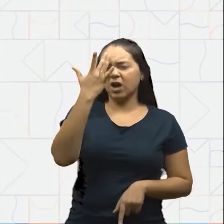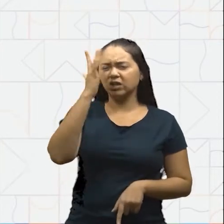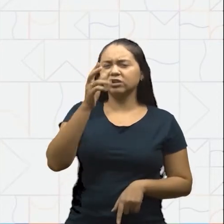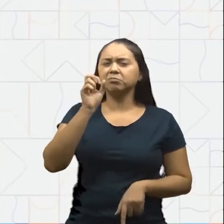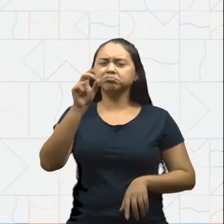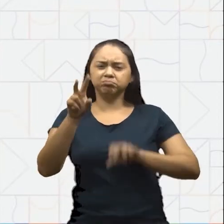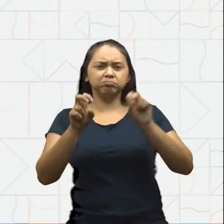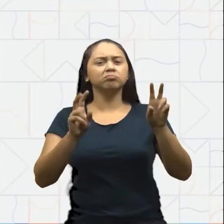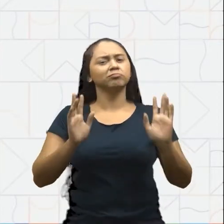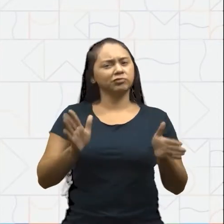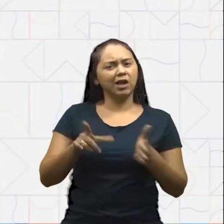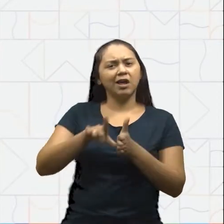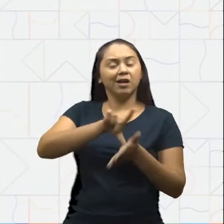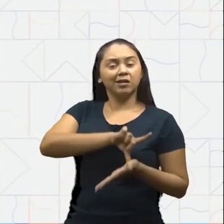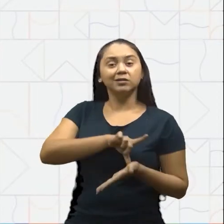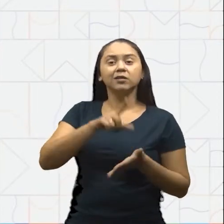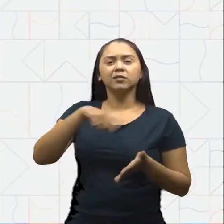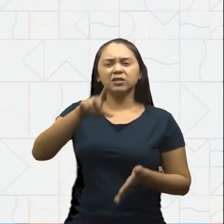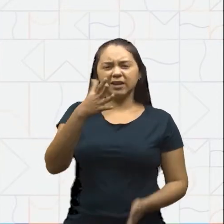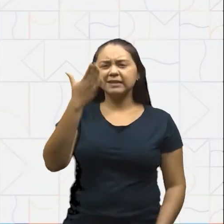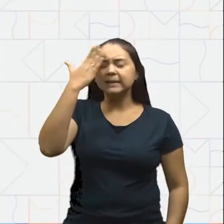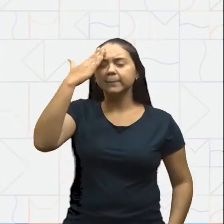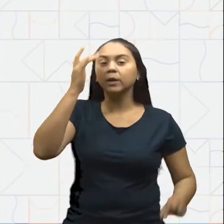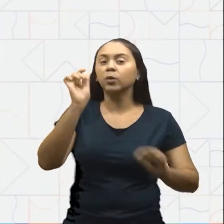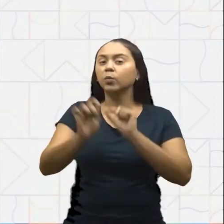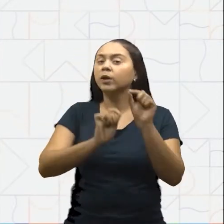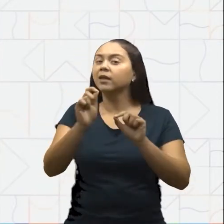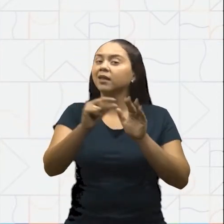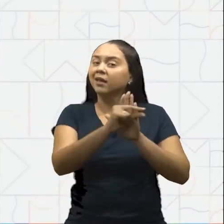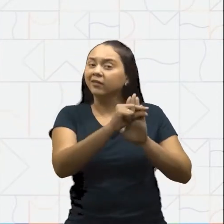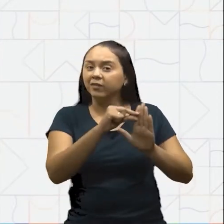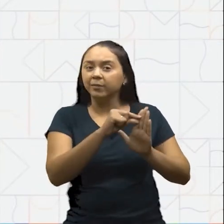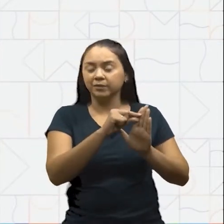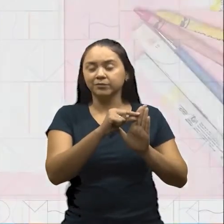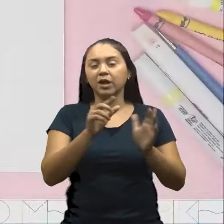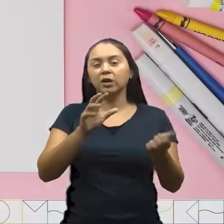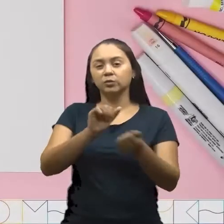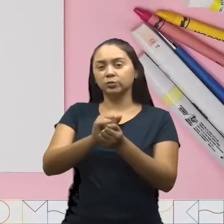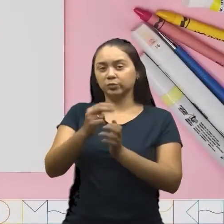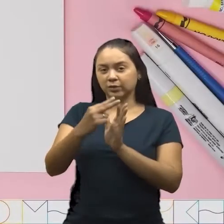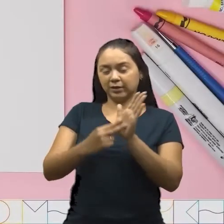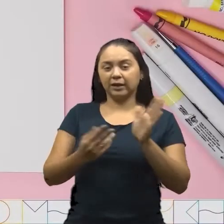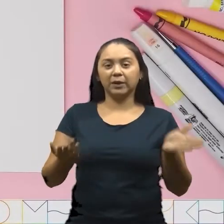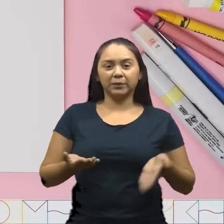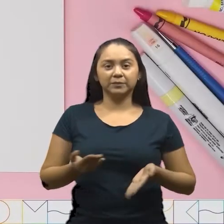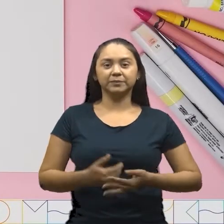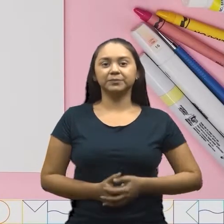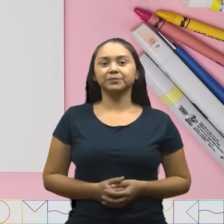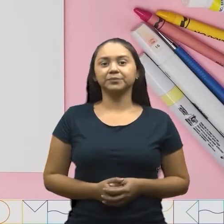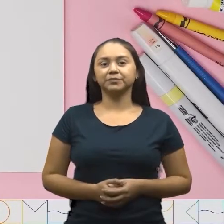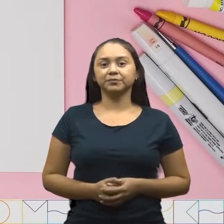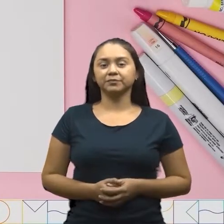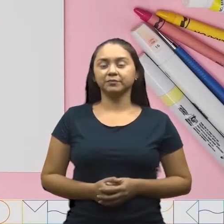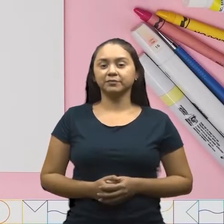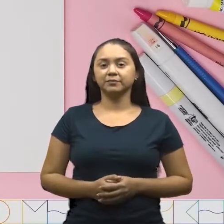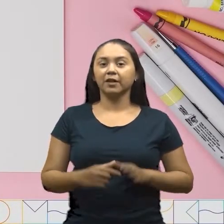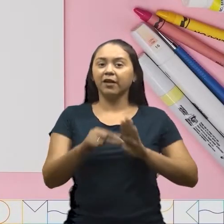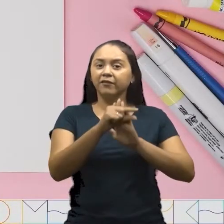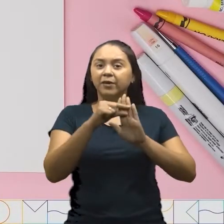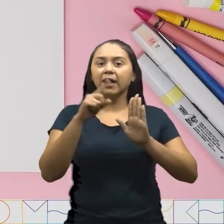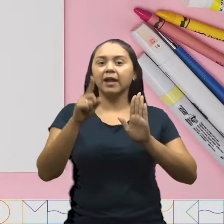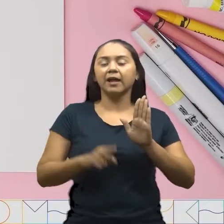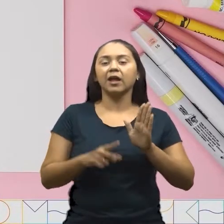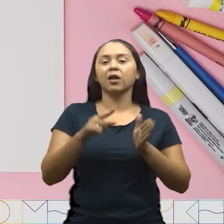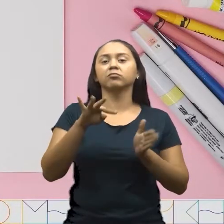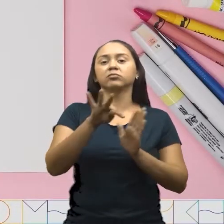em algum lugar. Quer saber o que é um verbete? Então vem comigo. Verbete é um texto escrito de